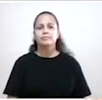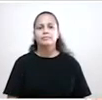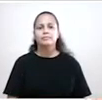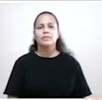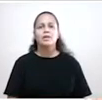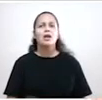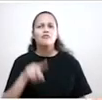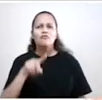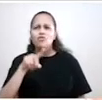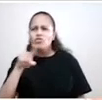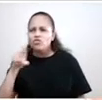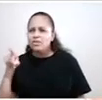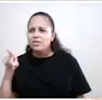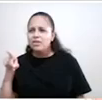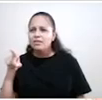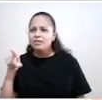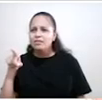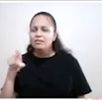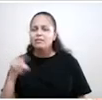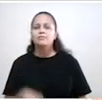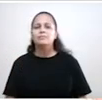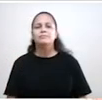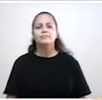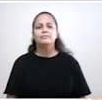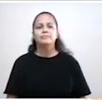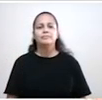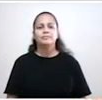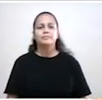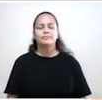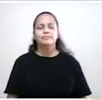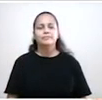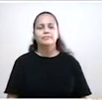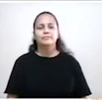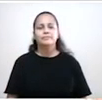ourselves. Vocês mesmos, vocês mesmas,